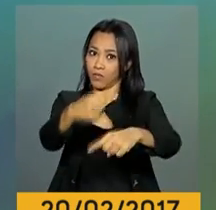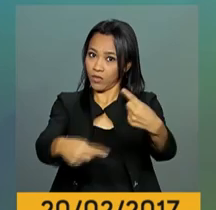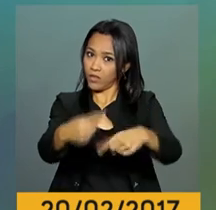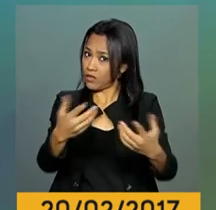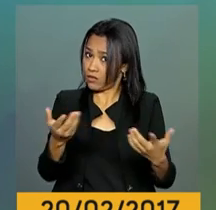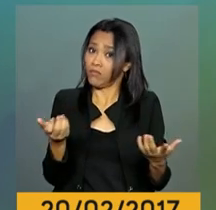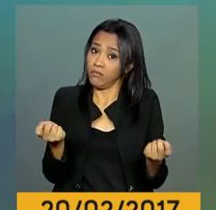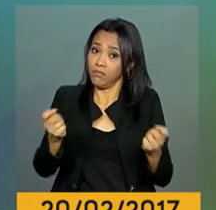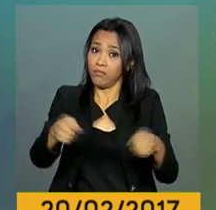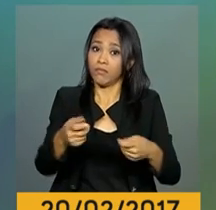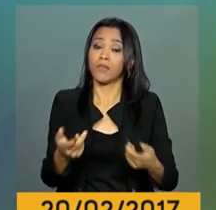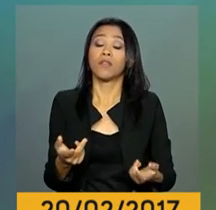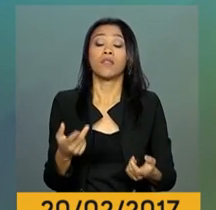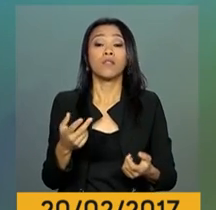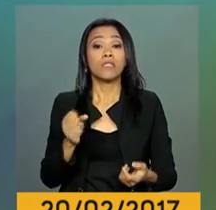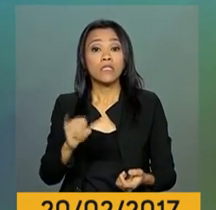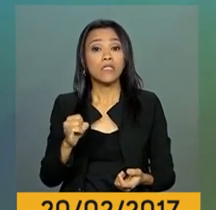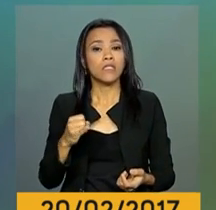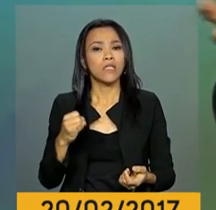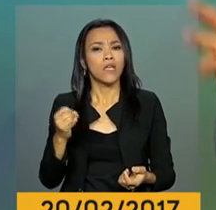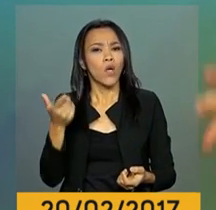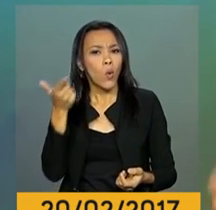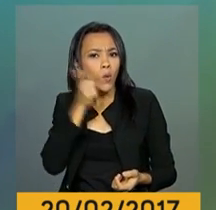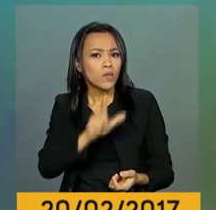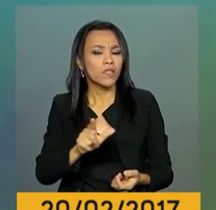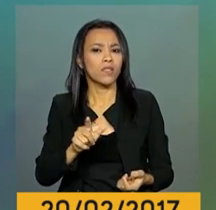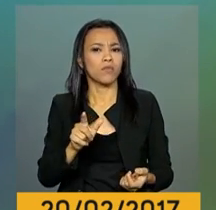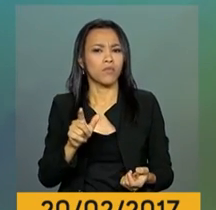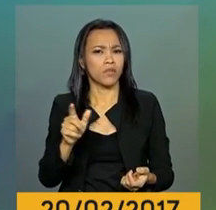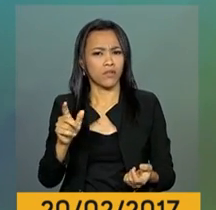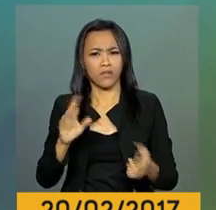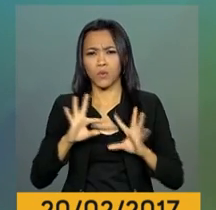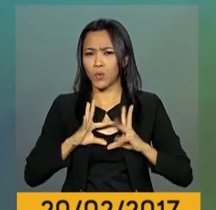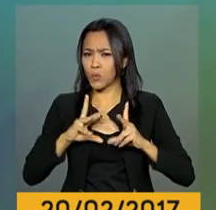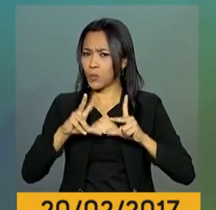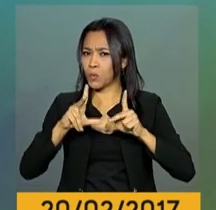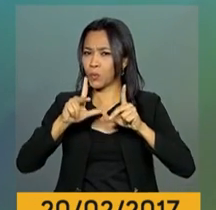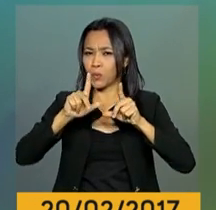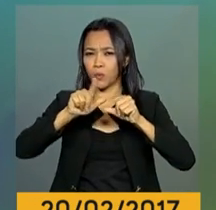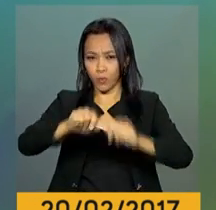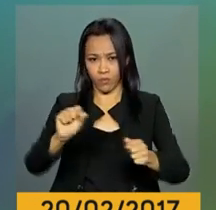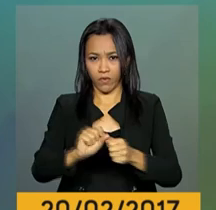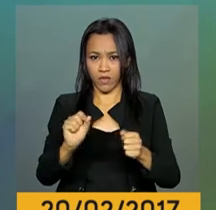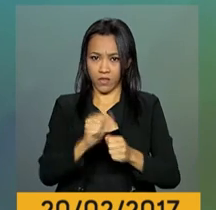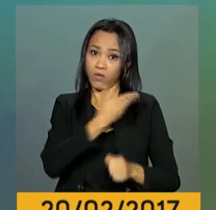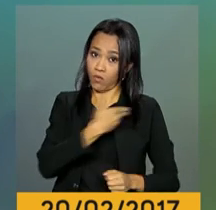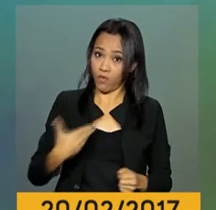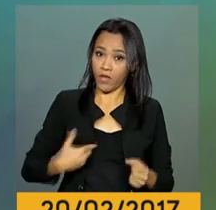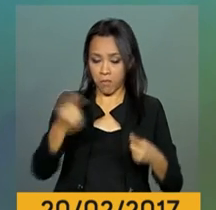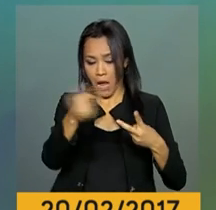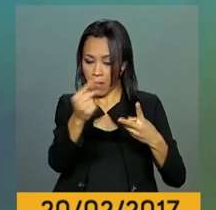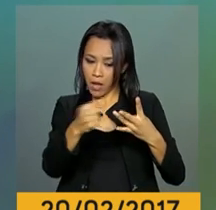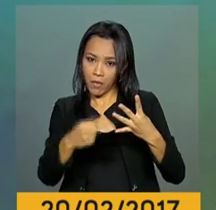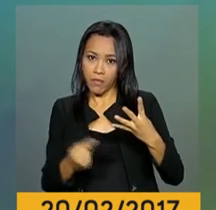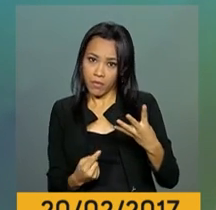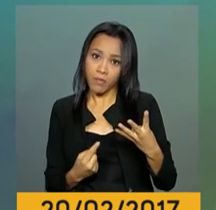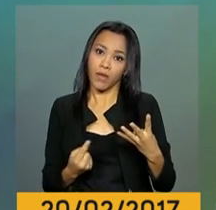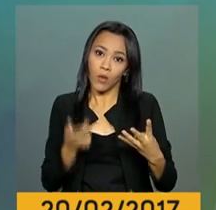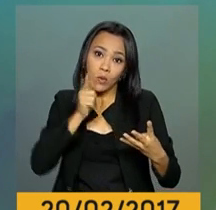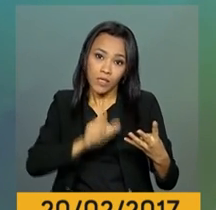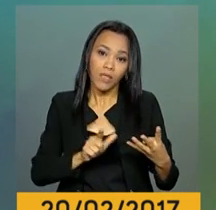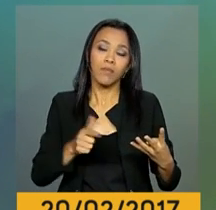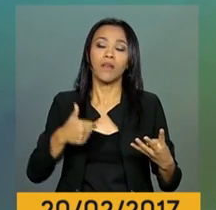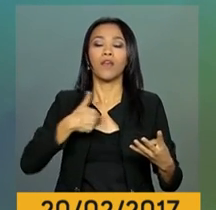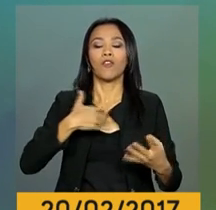todo esse período, nós conseguirmos realizar todas estas reformas, eu, pelo menos no plano pessoal, já